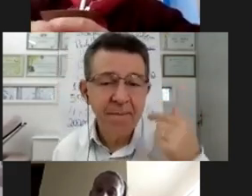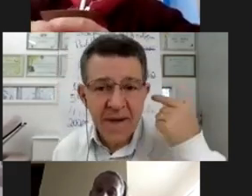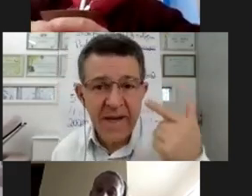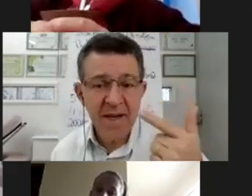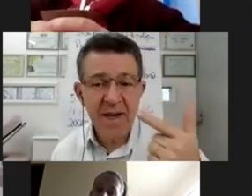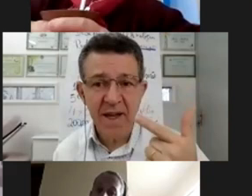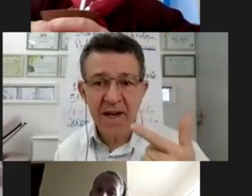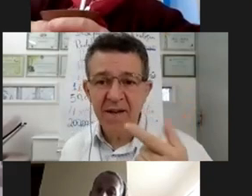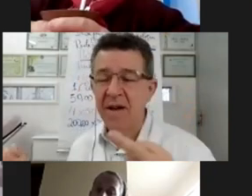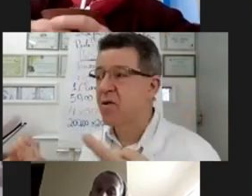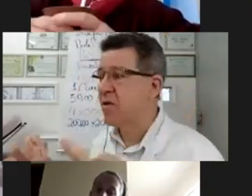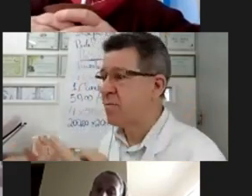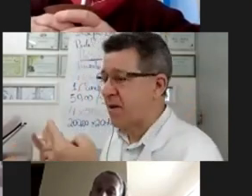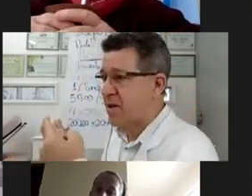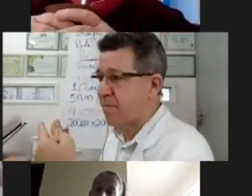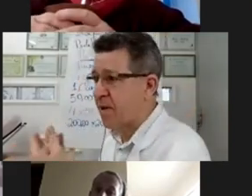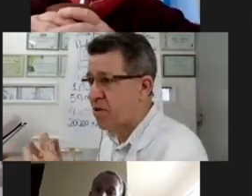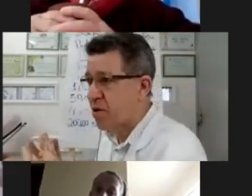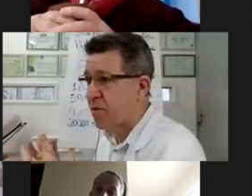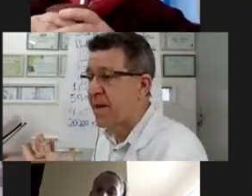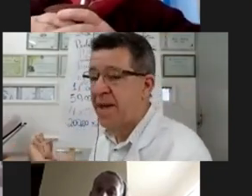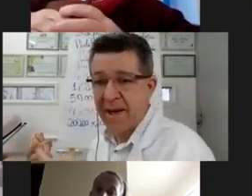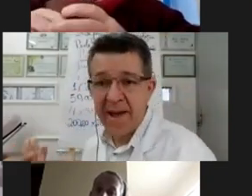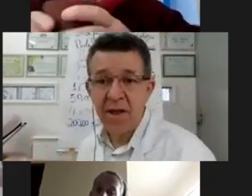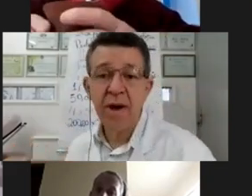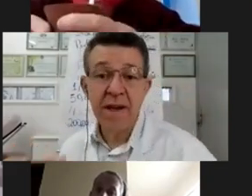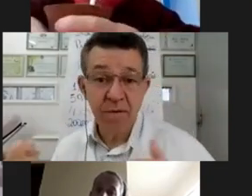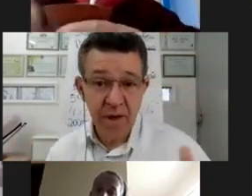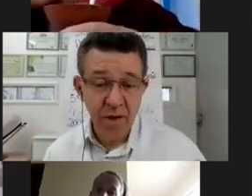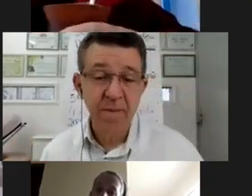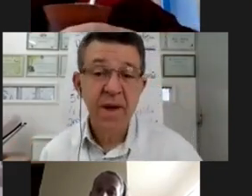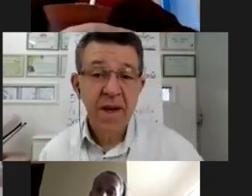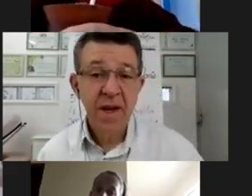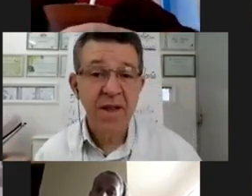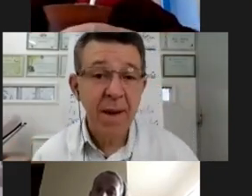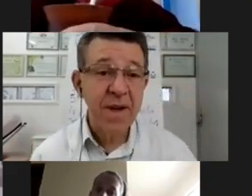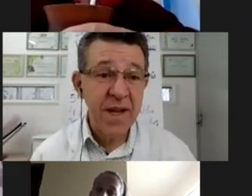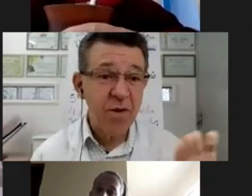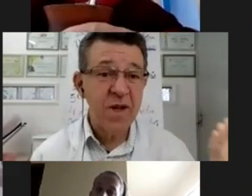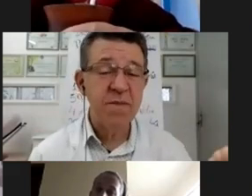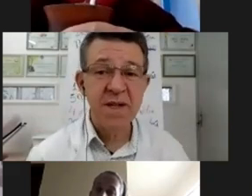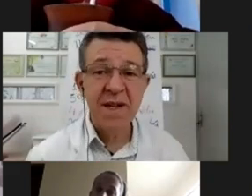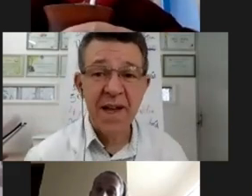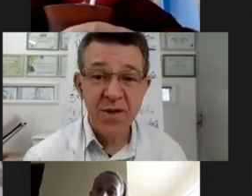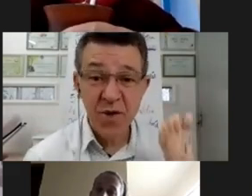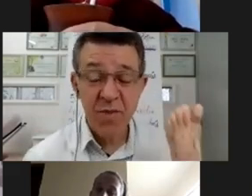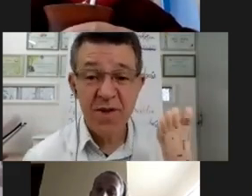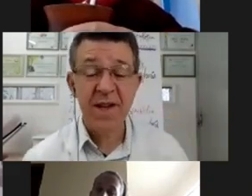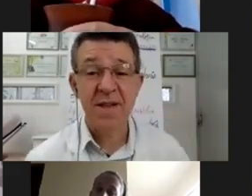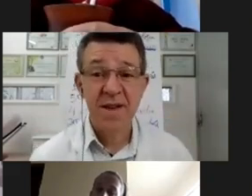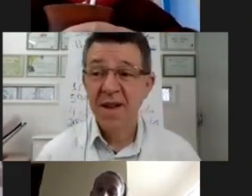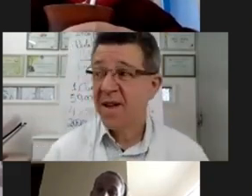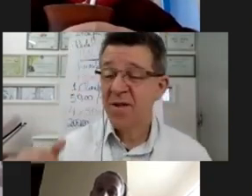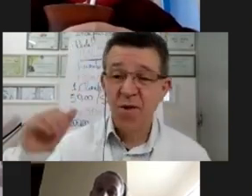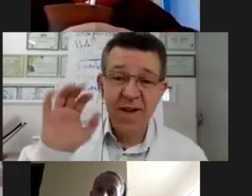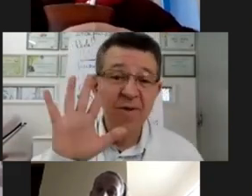A lembrança que ele tem que levar do seu espaço terapêutico é do alívio da dor. Eu até brinco com as minhas clientes e os meus